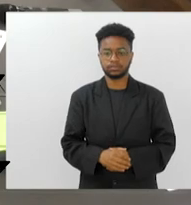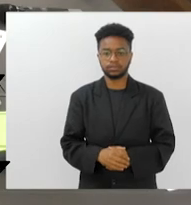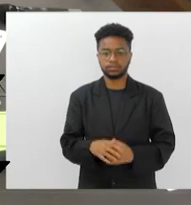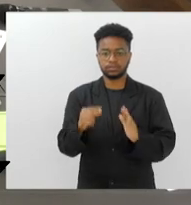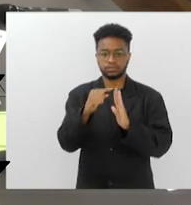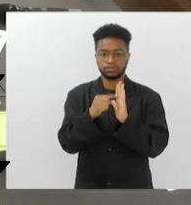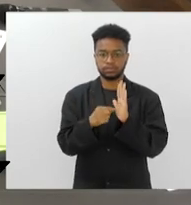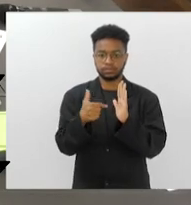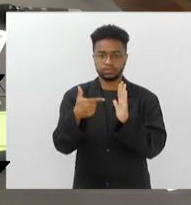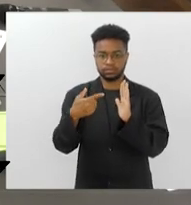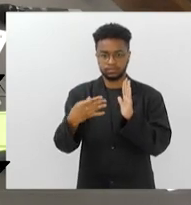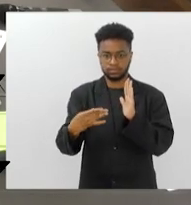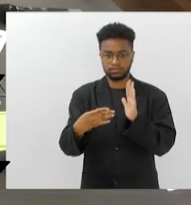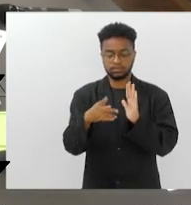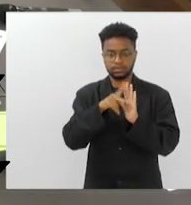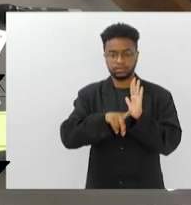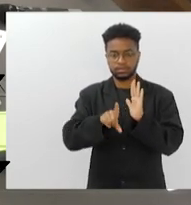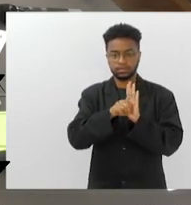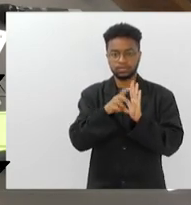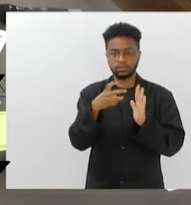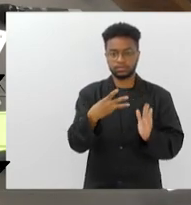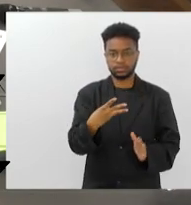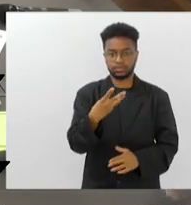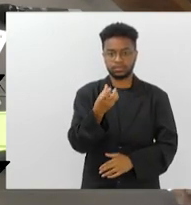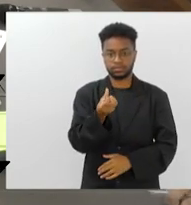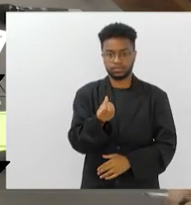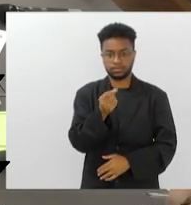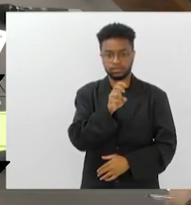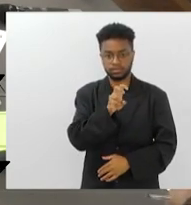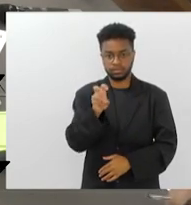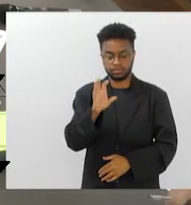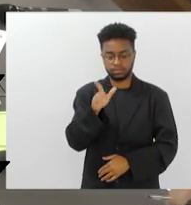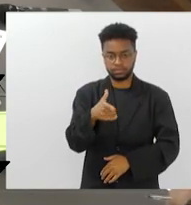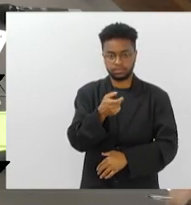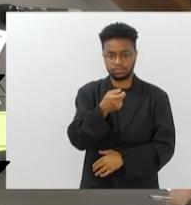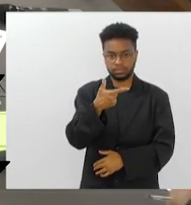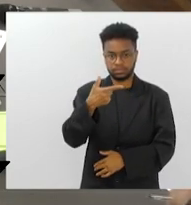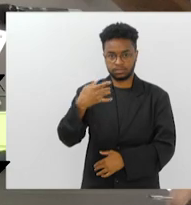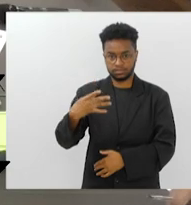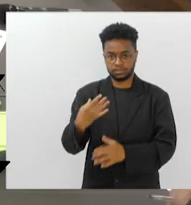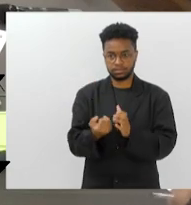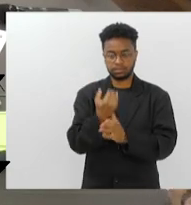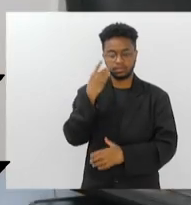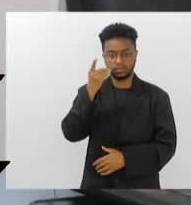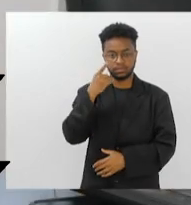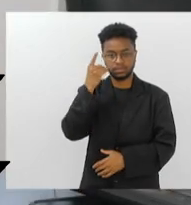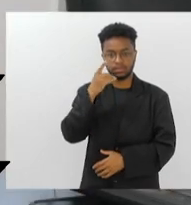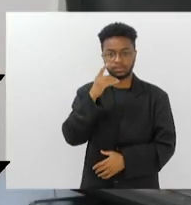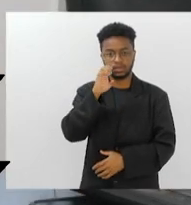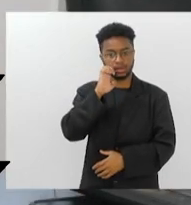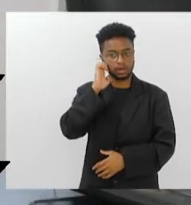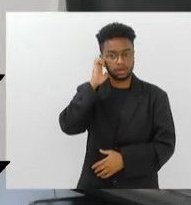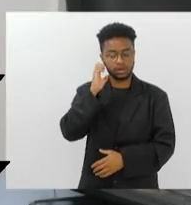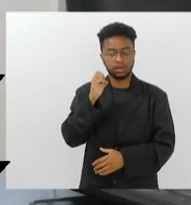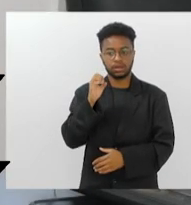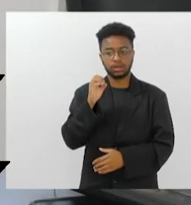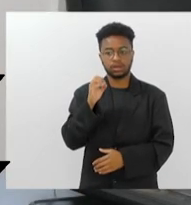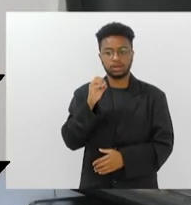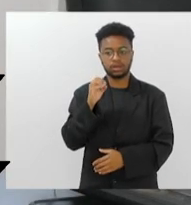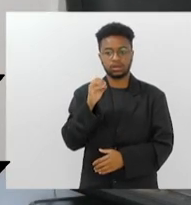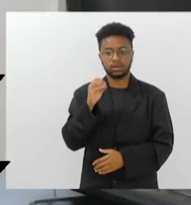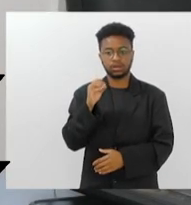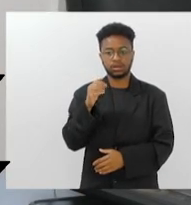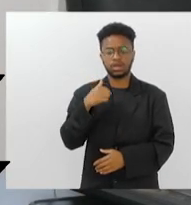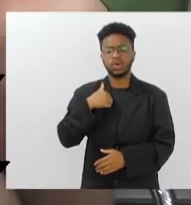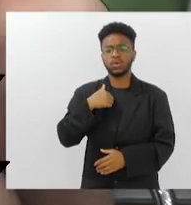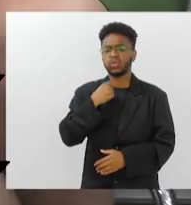24 da pauta projeto de lei 3655 de 24 de autoria da deputada takimoto que declara o bloco carnavalesco Eu só fiquei aqui